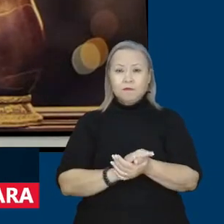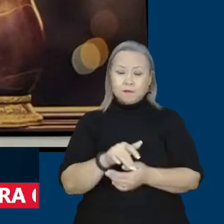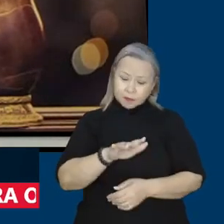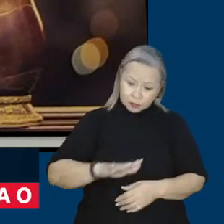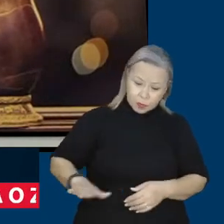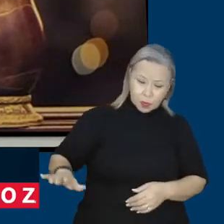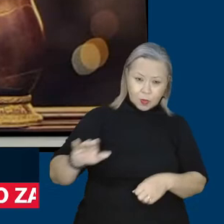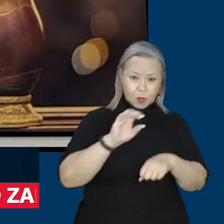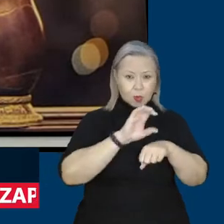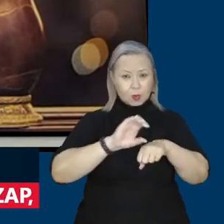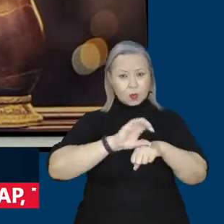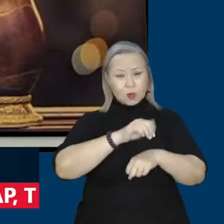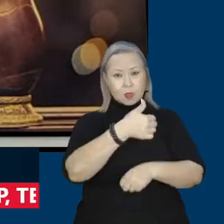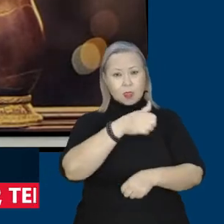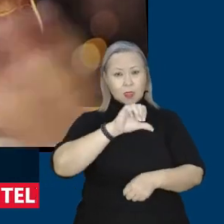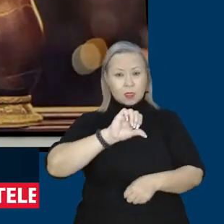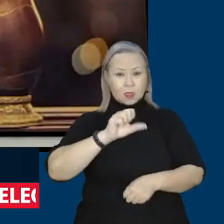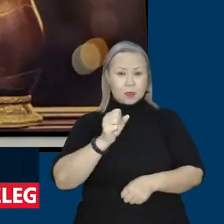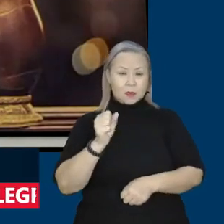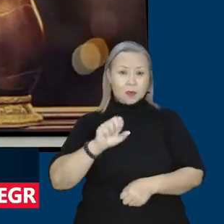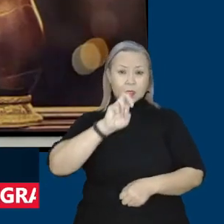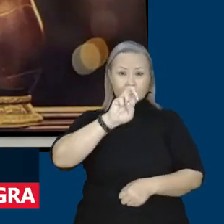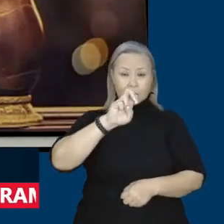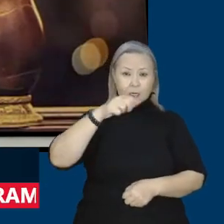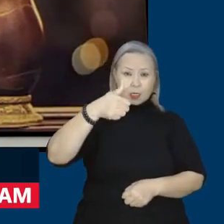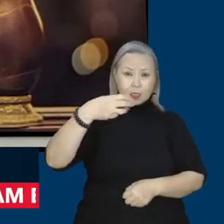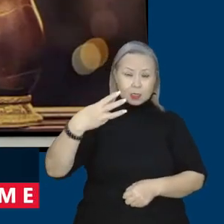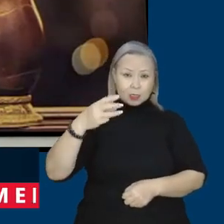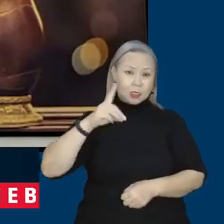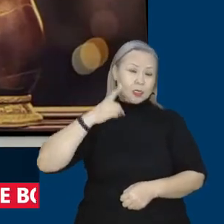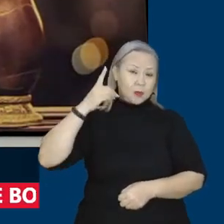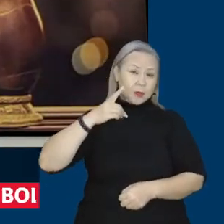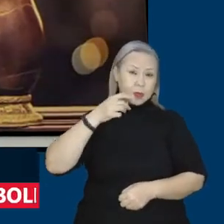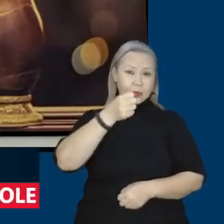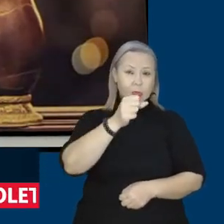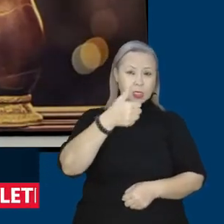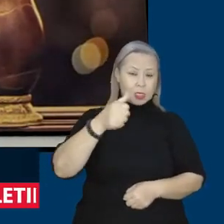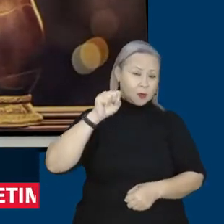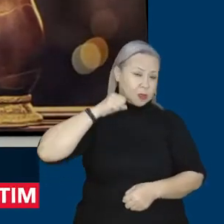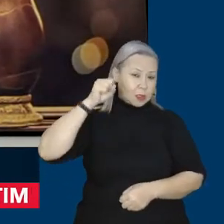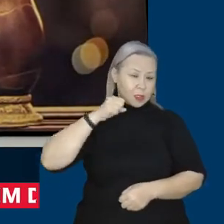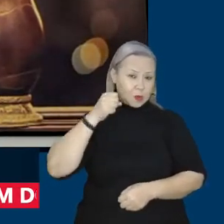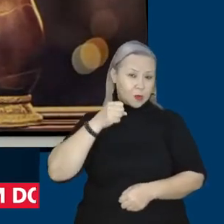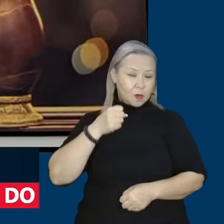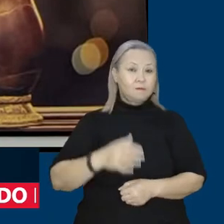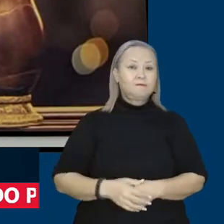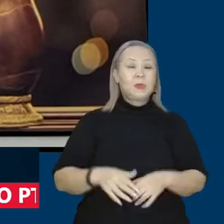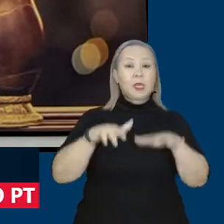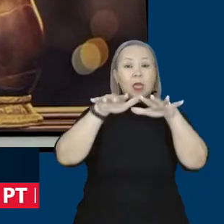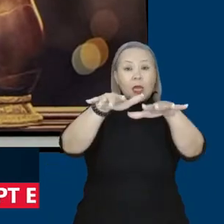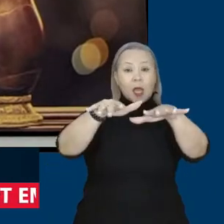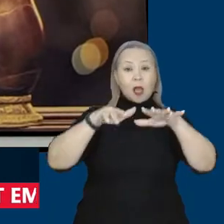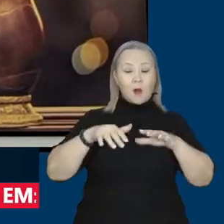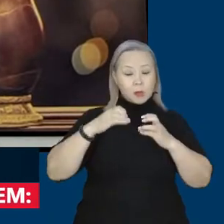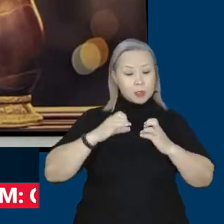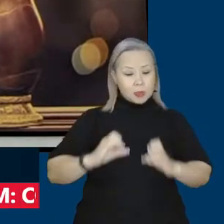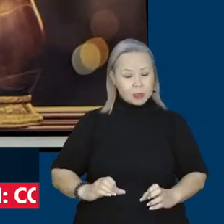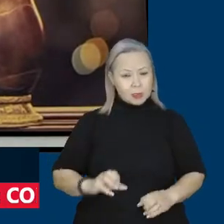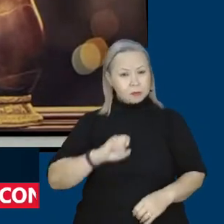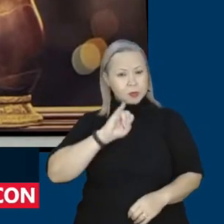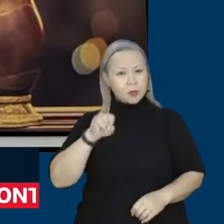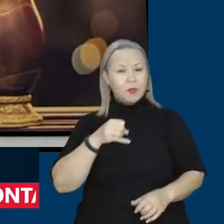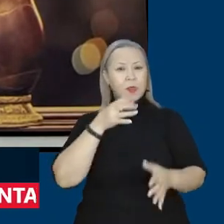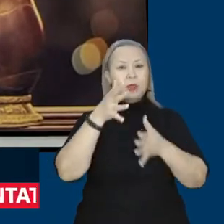todos construídos os 513 deputados e 81 Senador na construção cidadã que eu aproveito aqui para dizer para